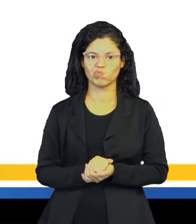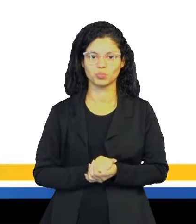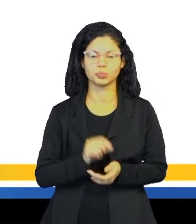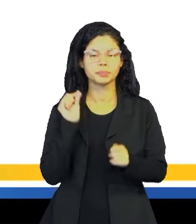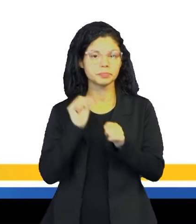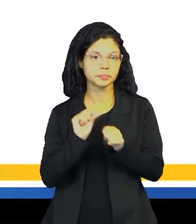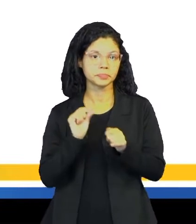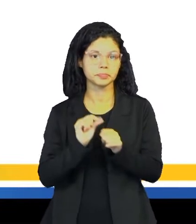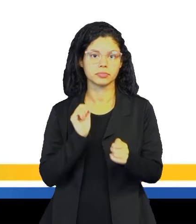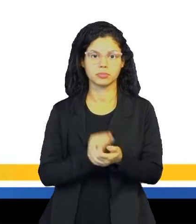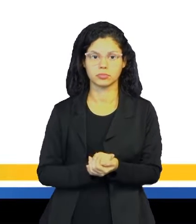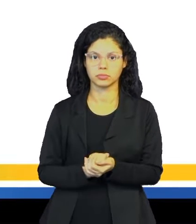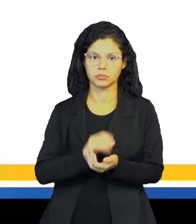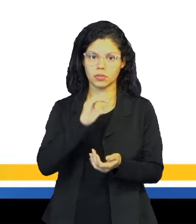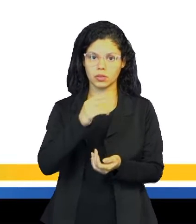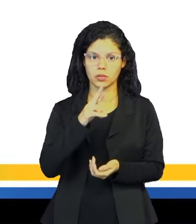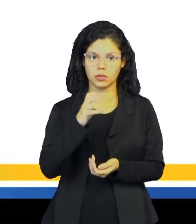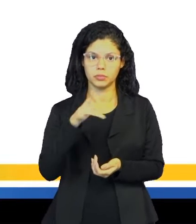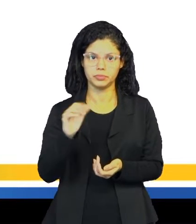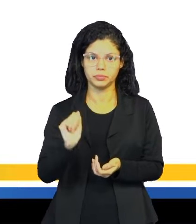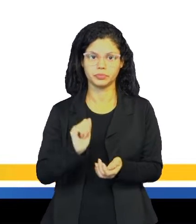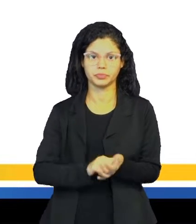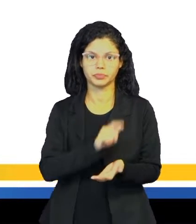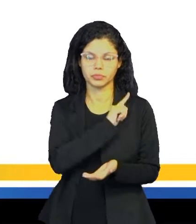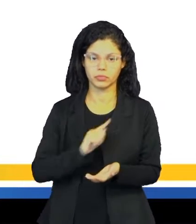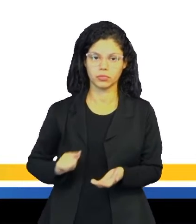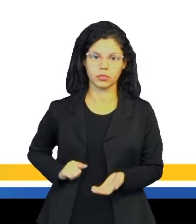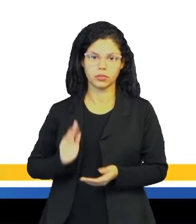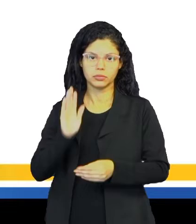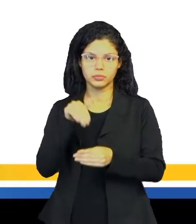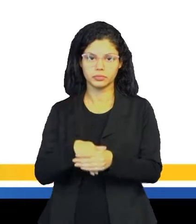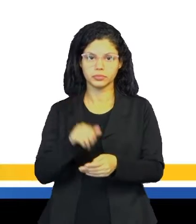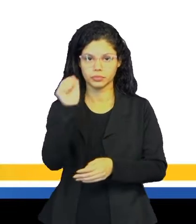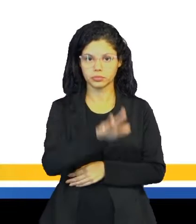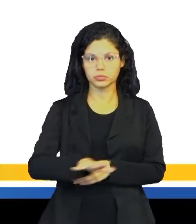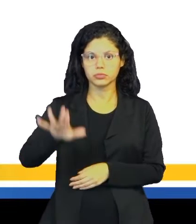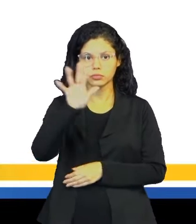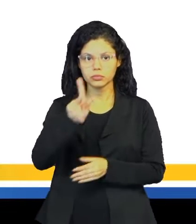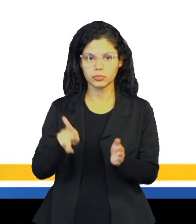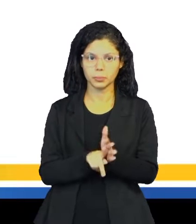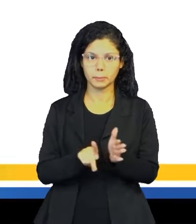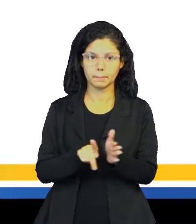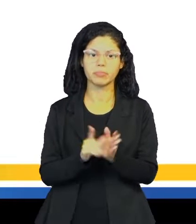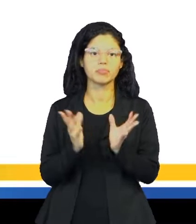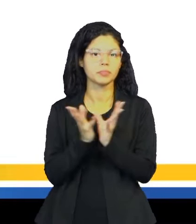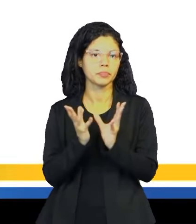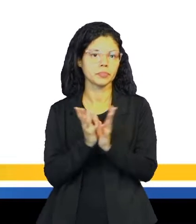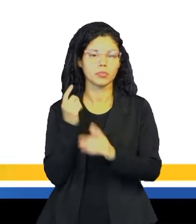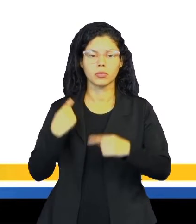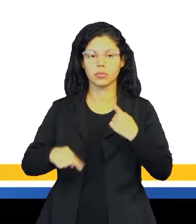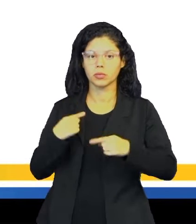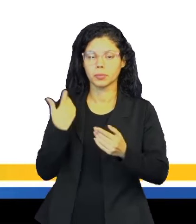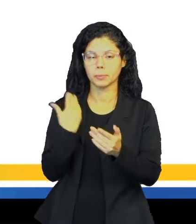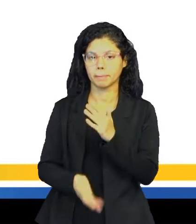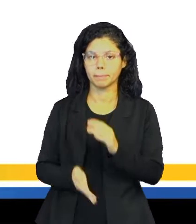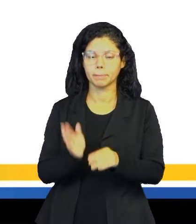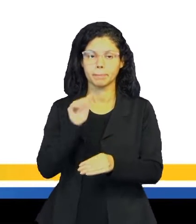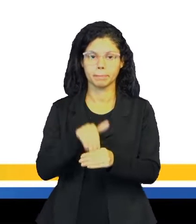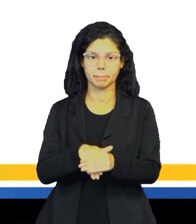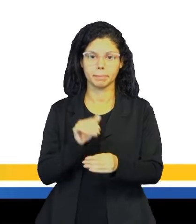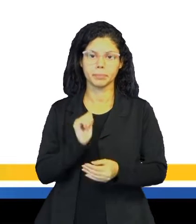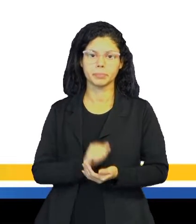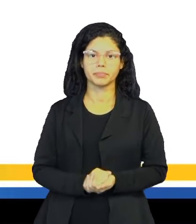que formam aí a oposição, ao governo eleito, geralmente, encabeçados aí por um grupo político, que perdeu a